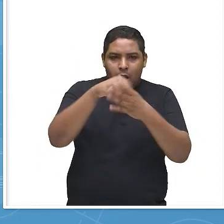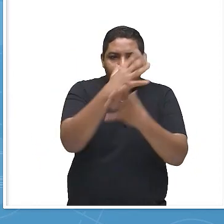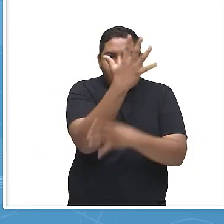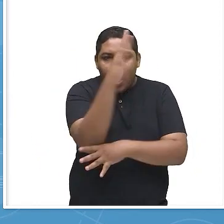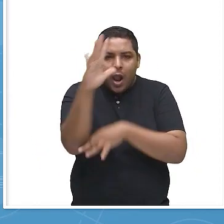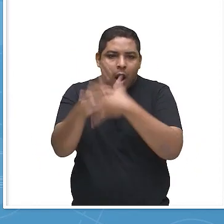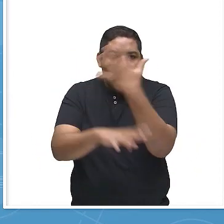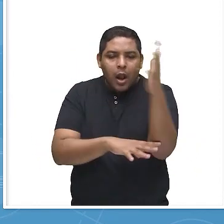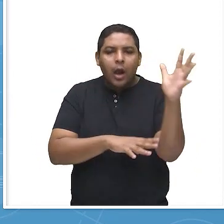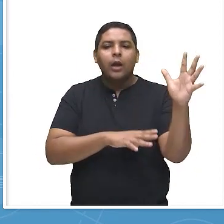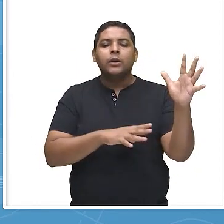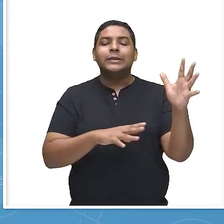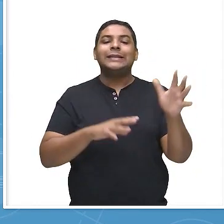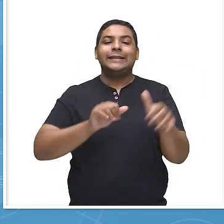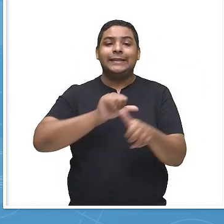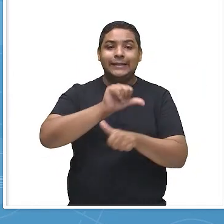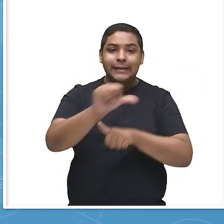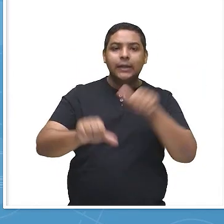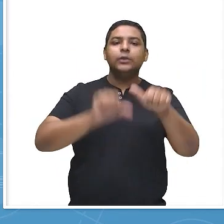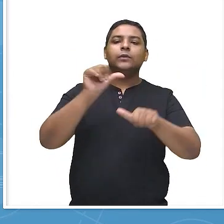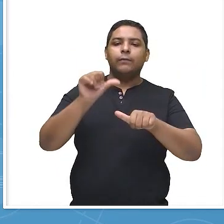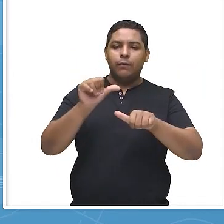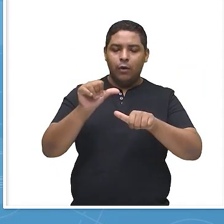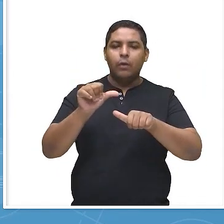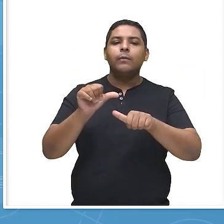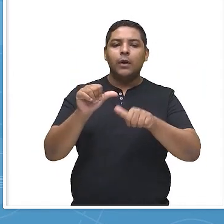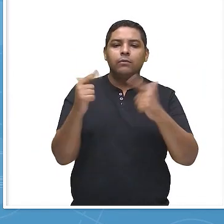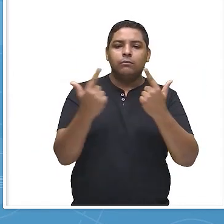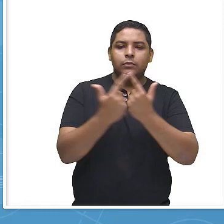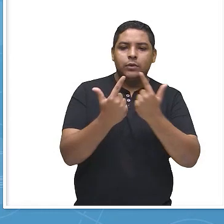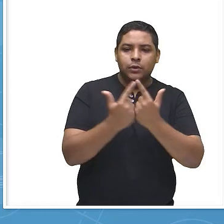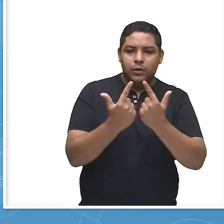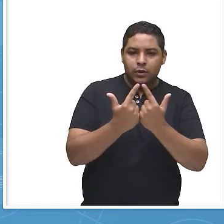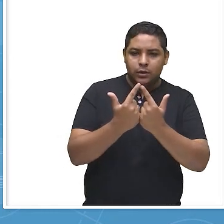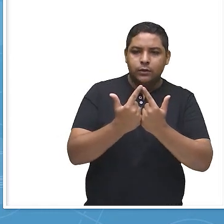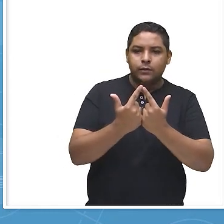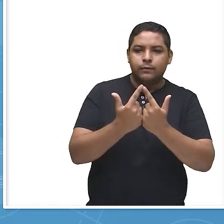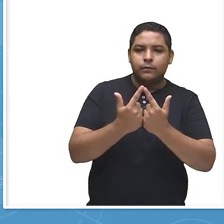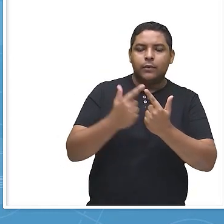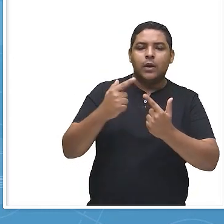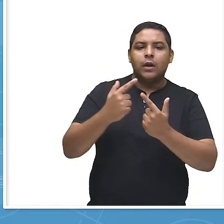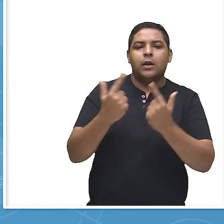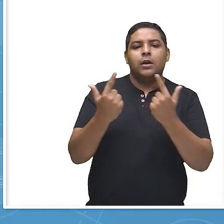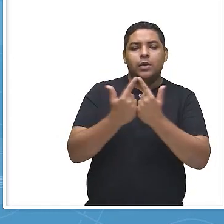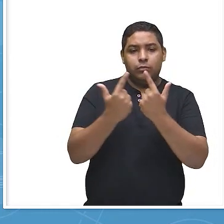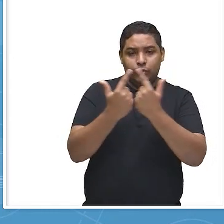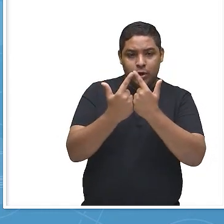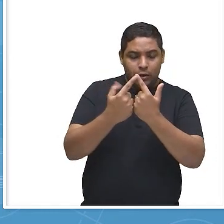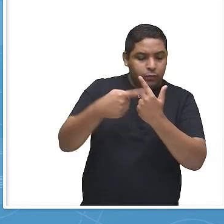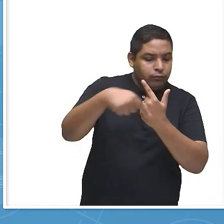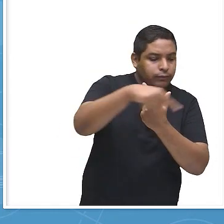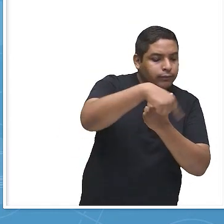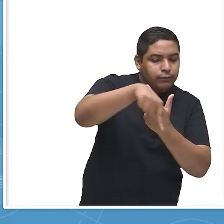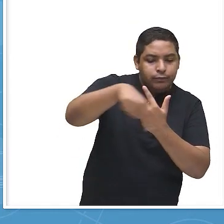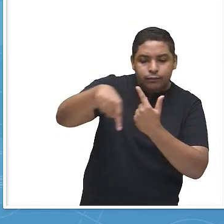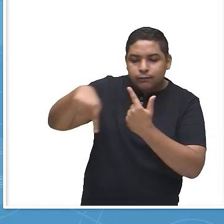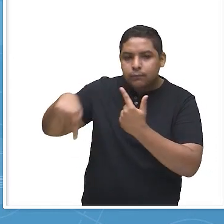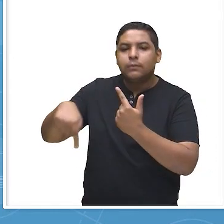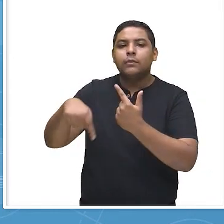transforma a paisagem onde está construído o teatro e todo o entorno aonde aquela paisagem está